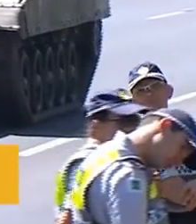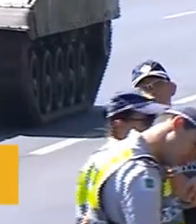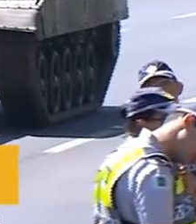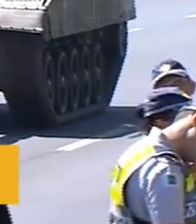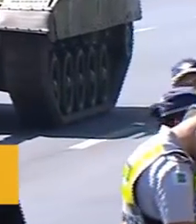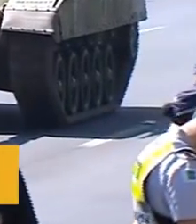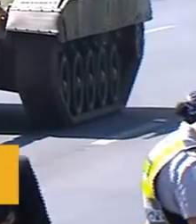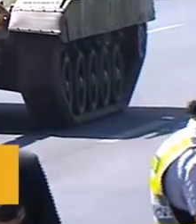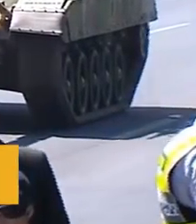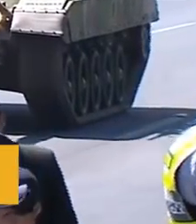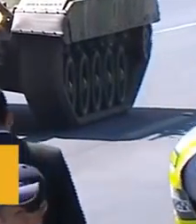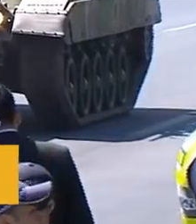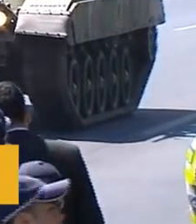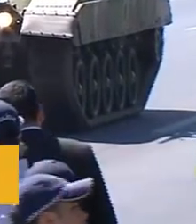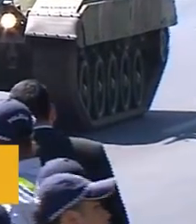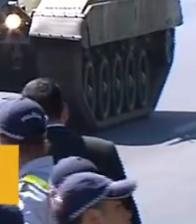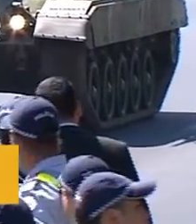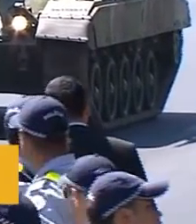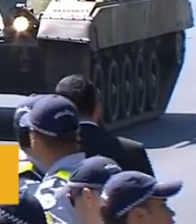SK-105.